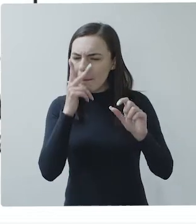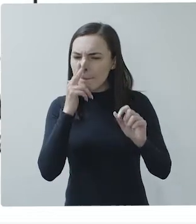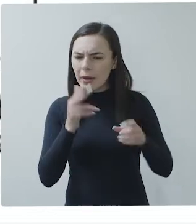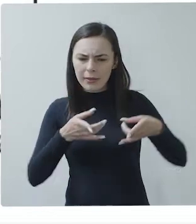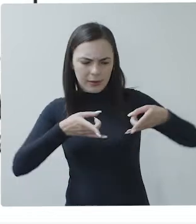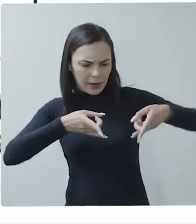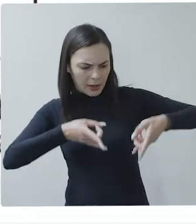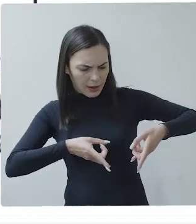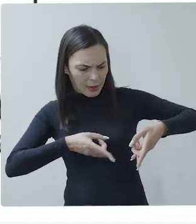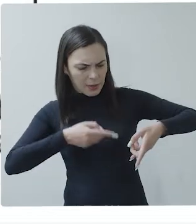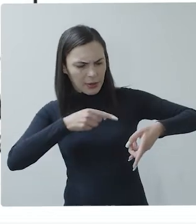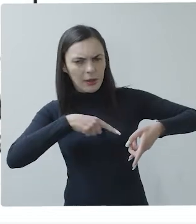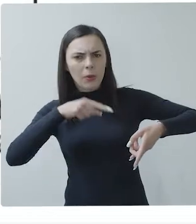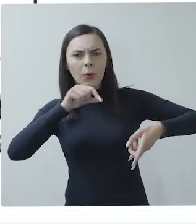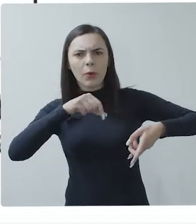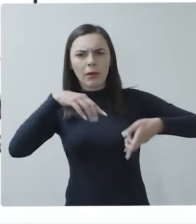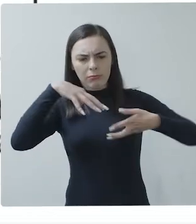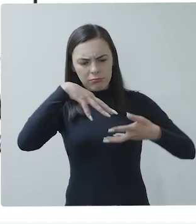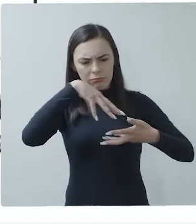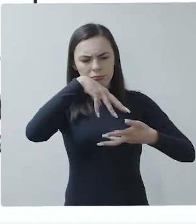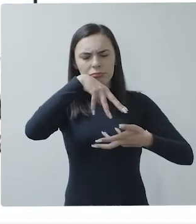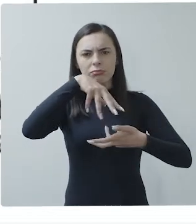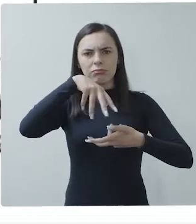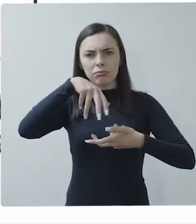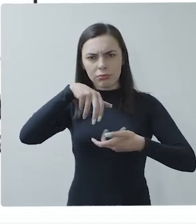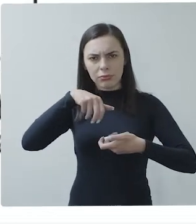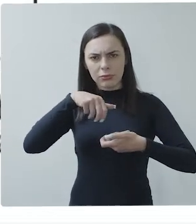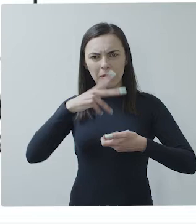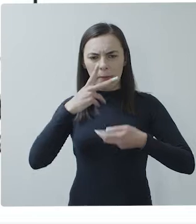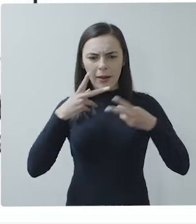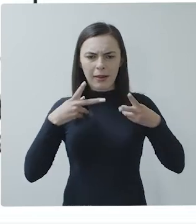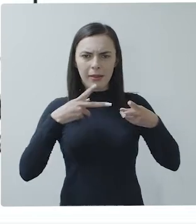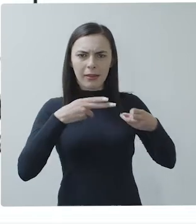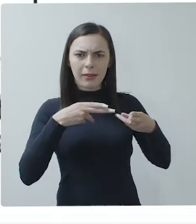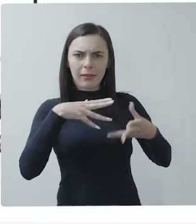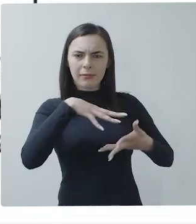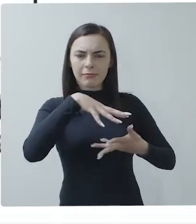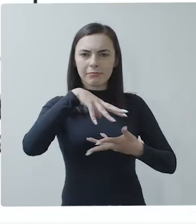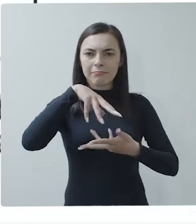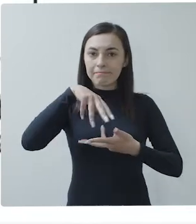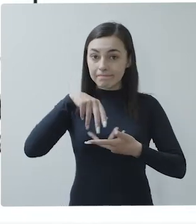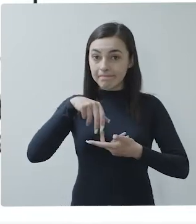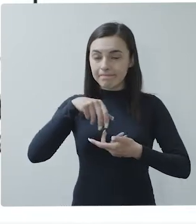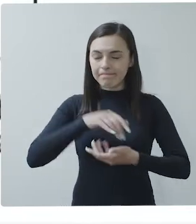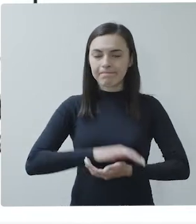cama está o globo terrestre deitado, o nosso planeta Terra.